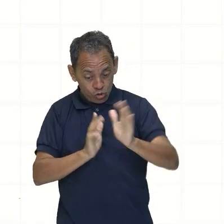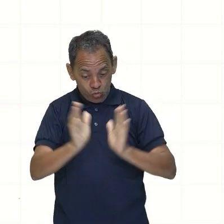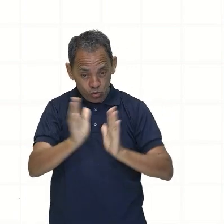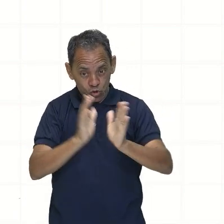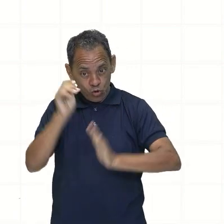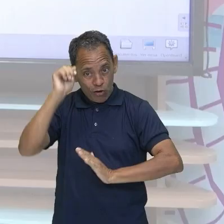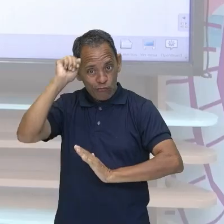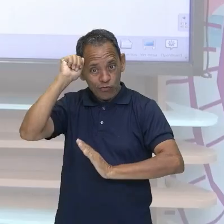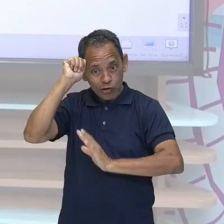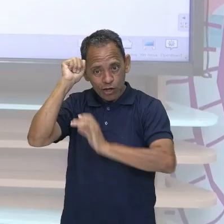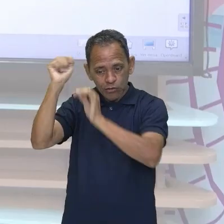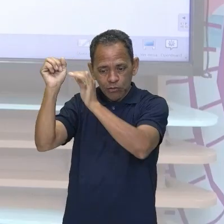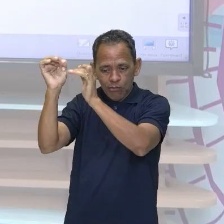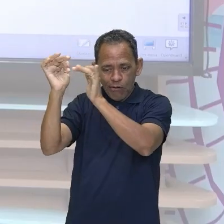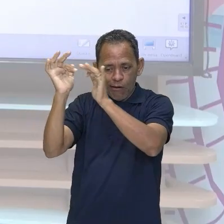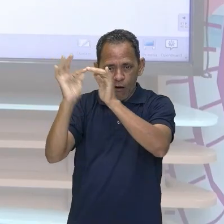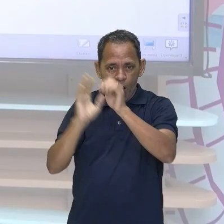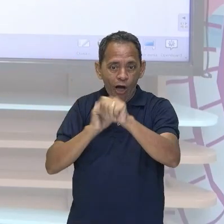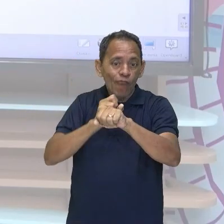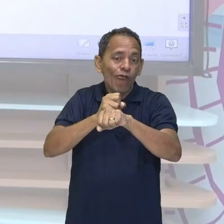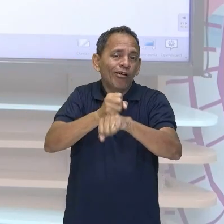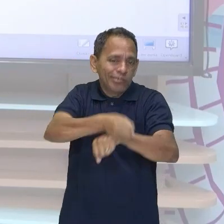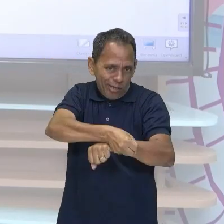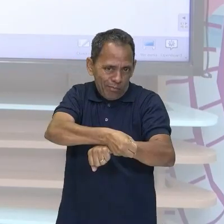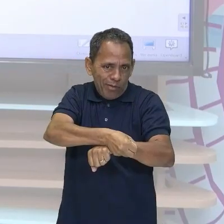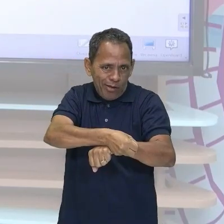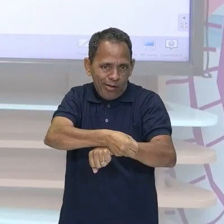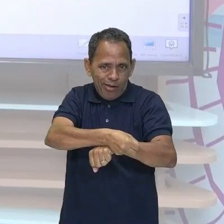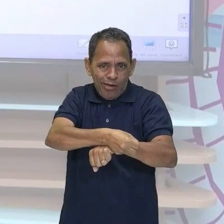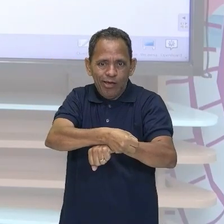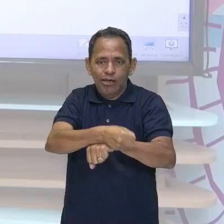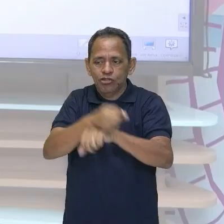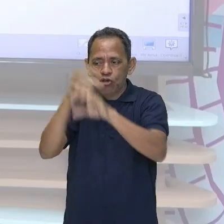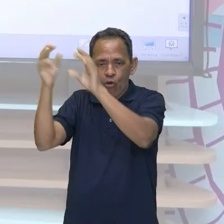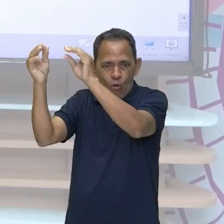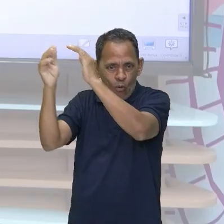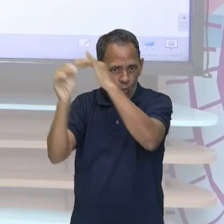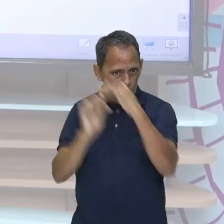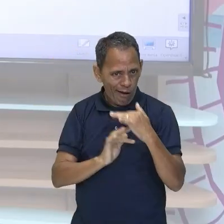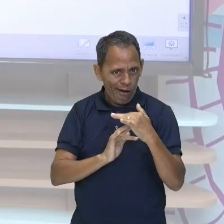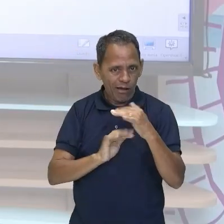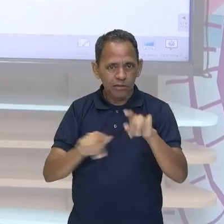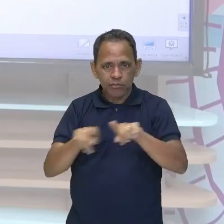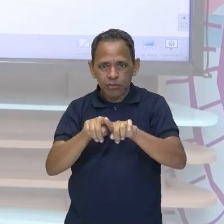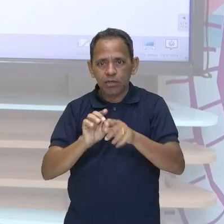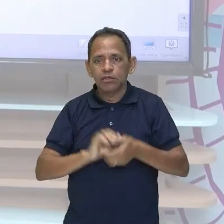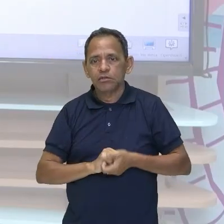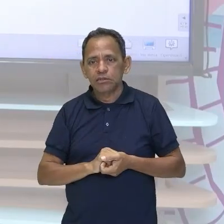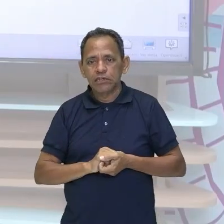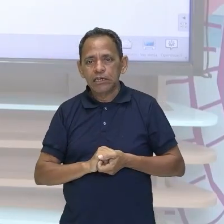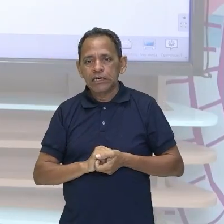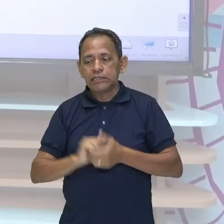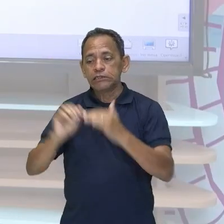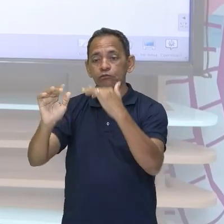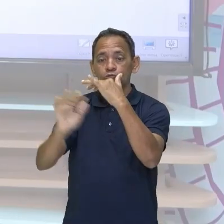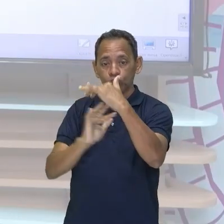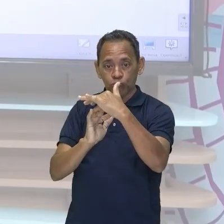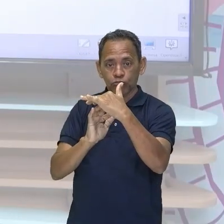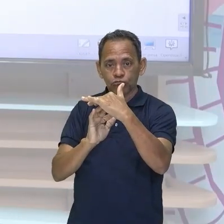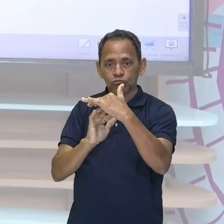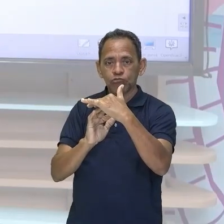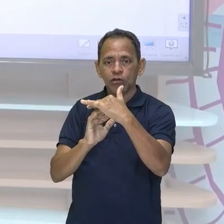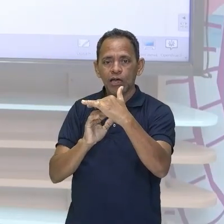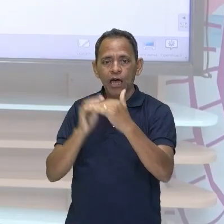africanos estavam sendo aí tratados como mercadorias, estavam sendo comercializados, esse fluxo migratório ocorrendo ao mesmo